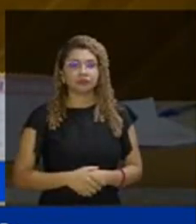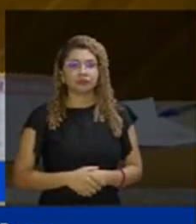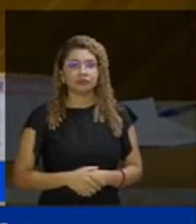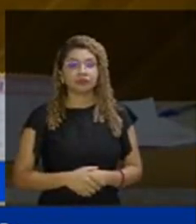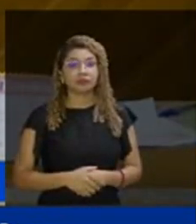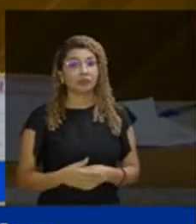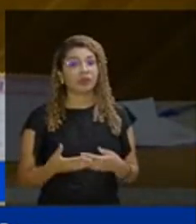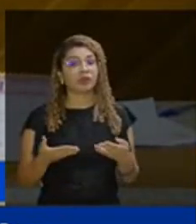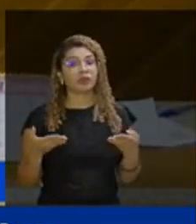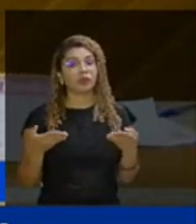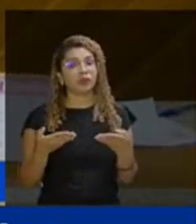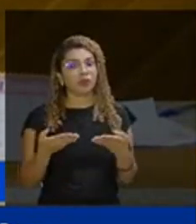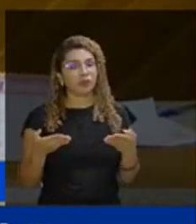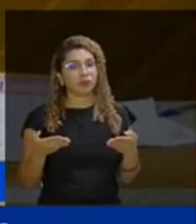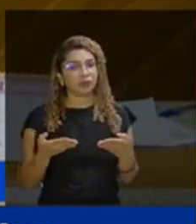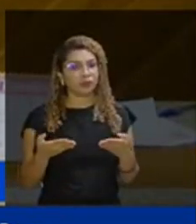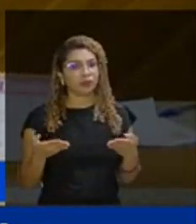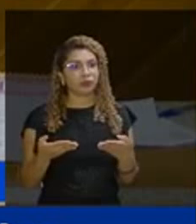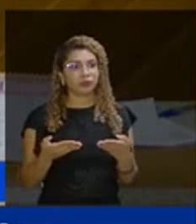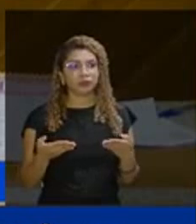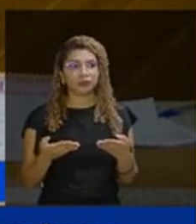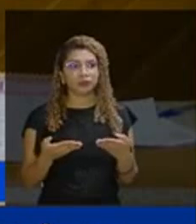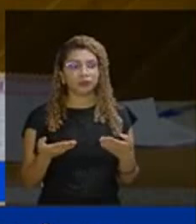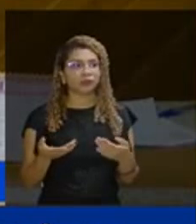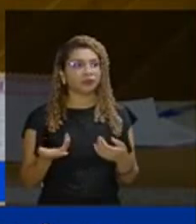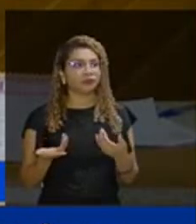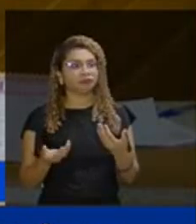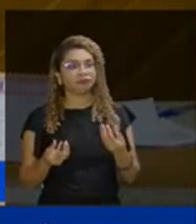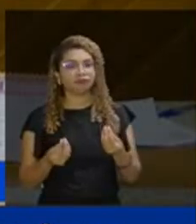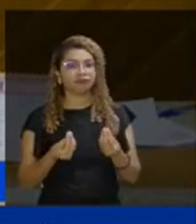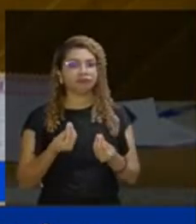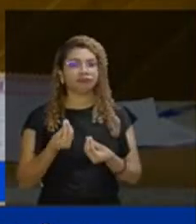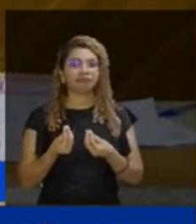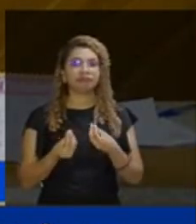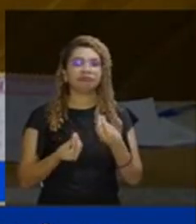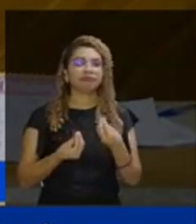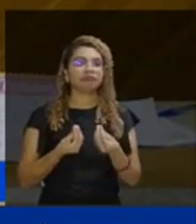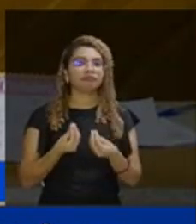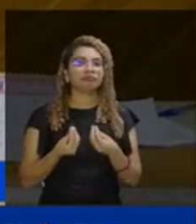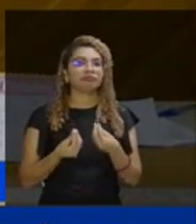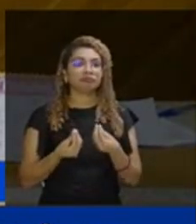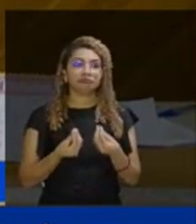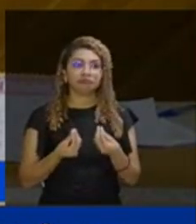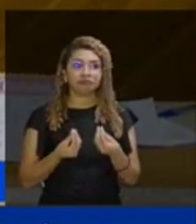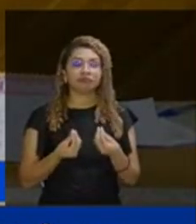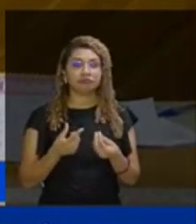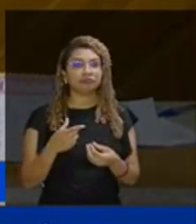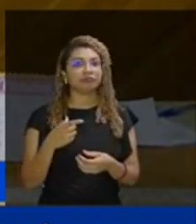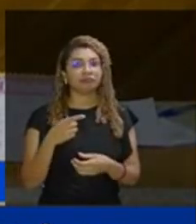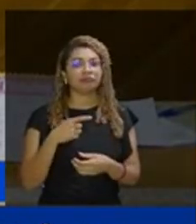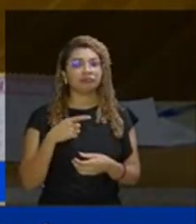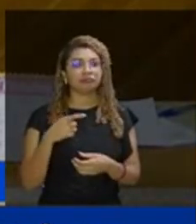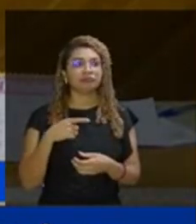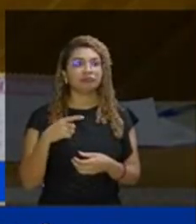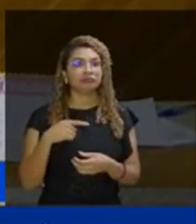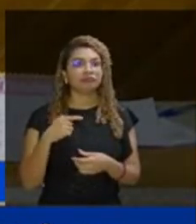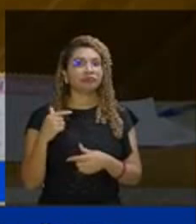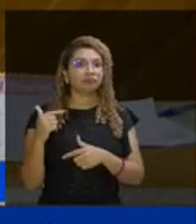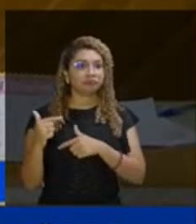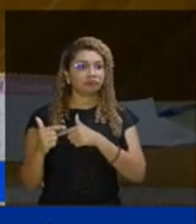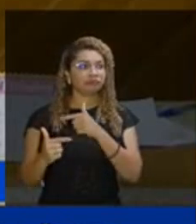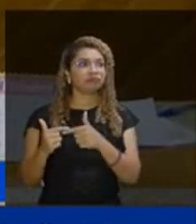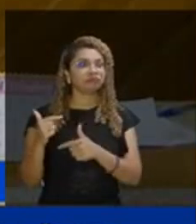Bem, hoje nós estaremos em plantão no